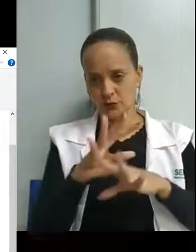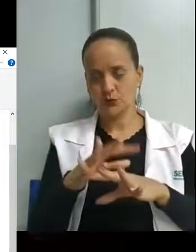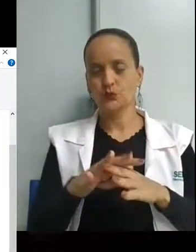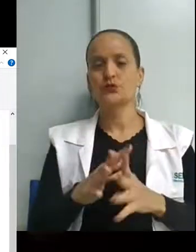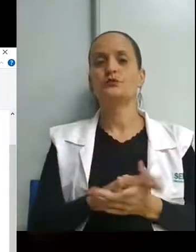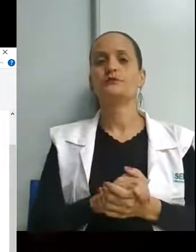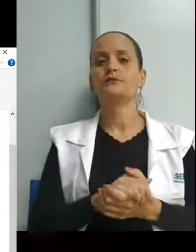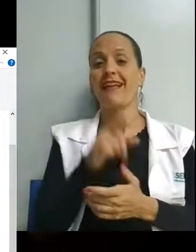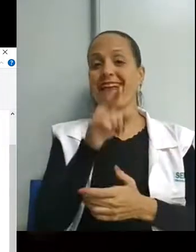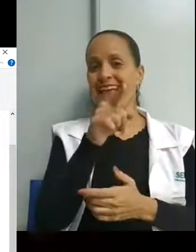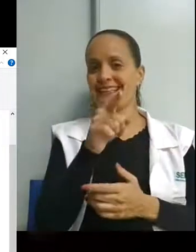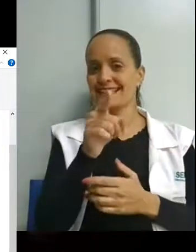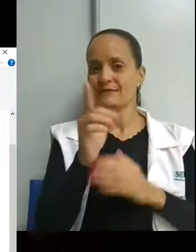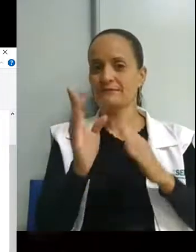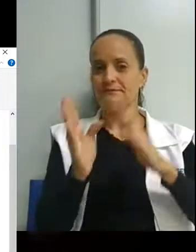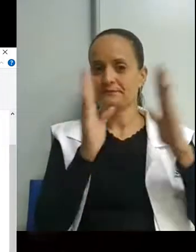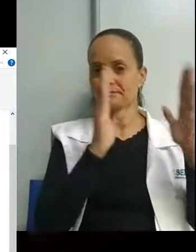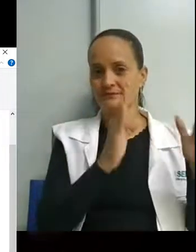casa.